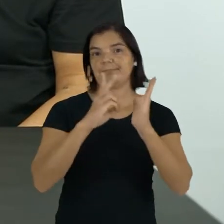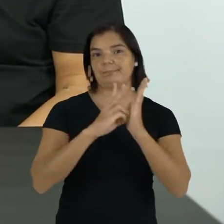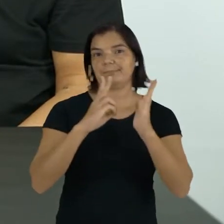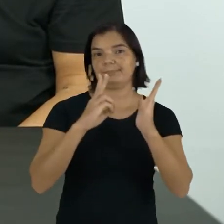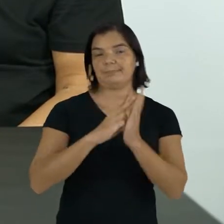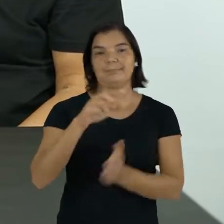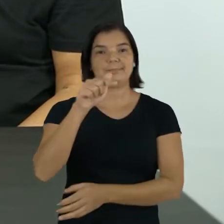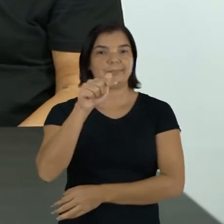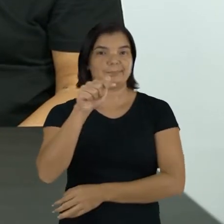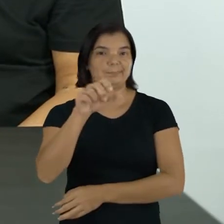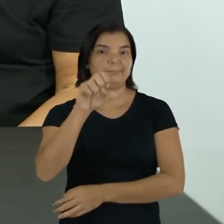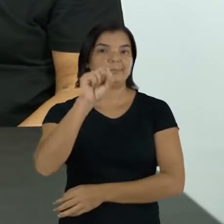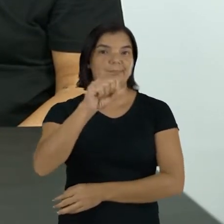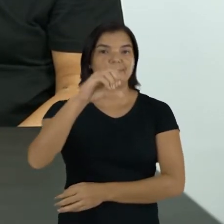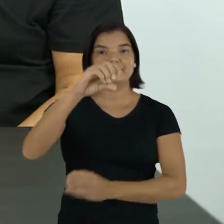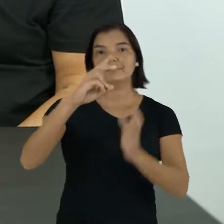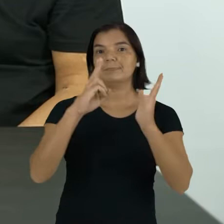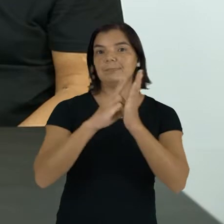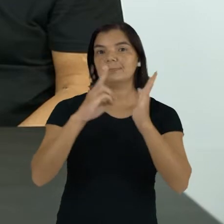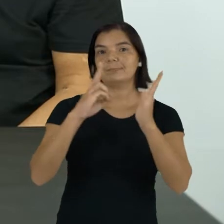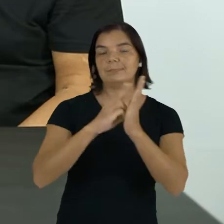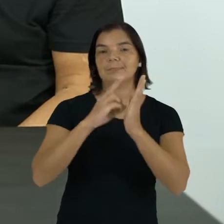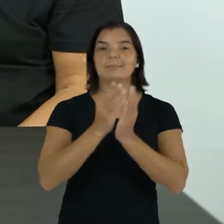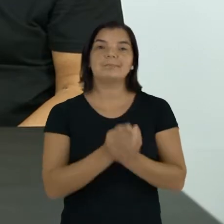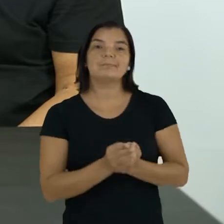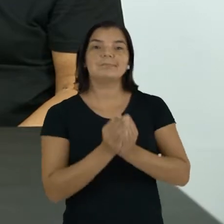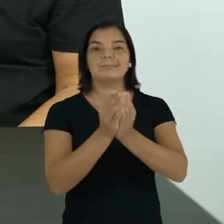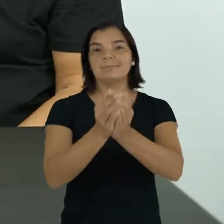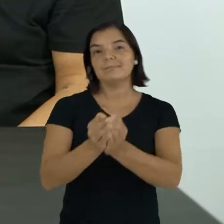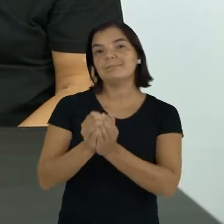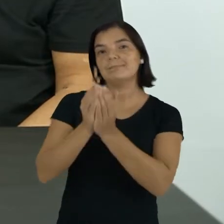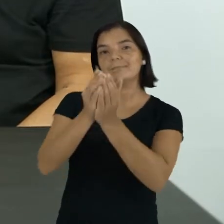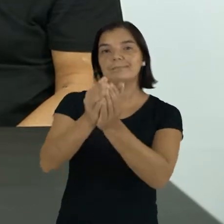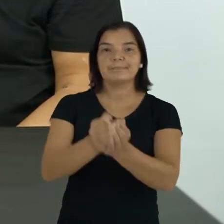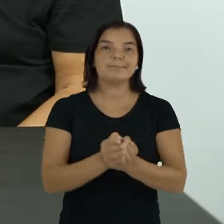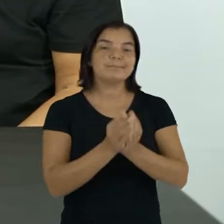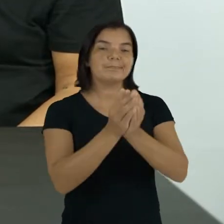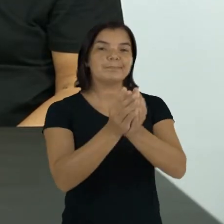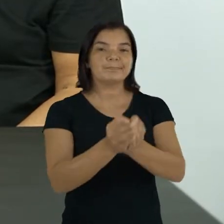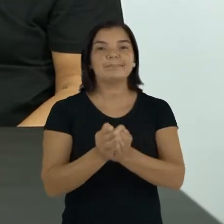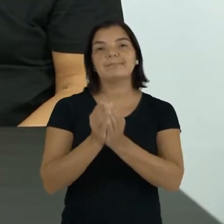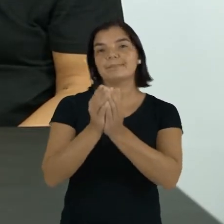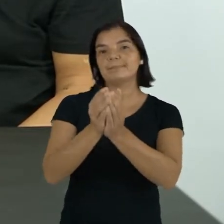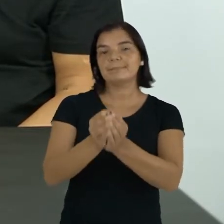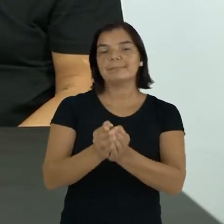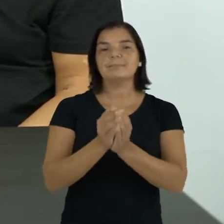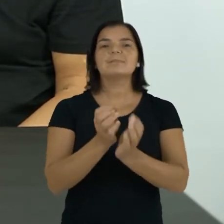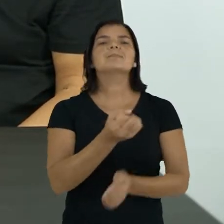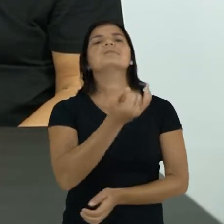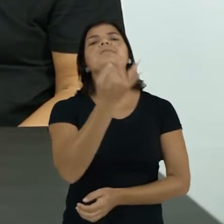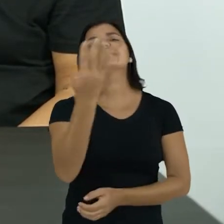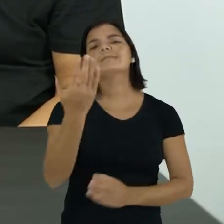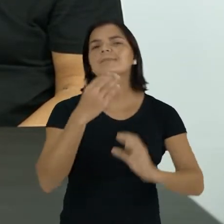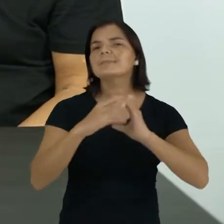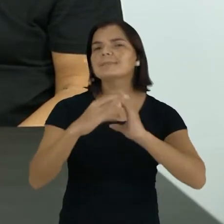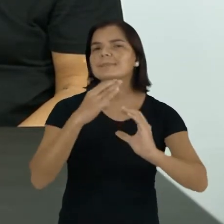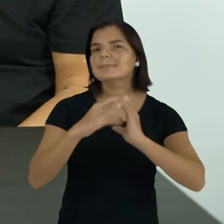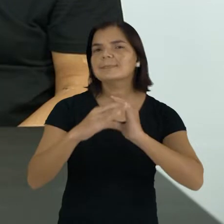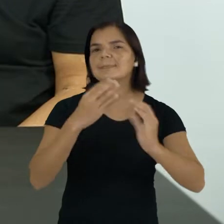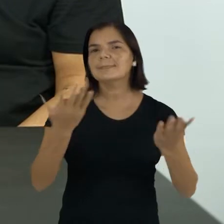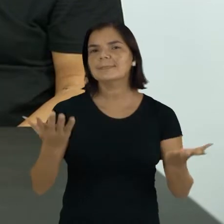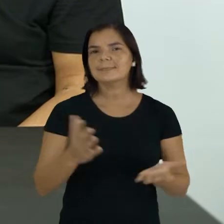índiozinhos, sete, oito, nove índiozinhos, dez no pequeno bote. Quantos aí já cantaram essa